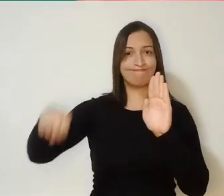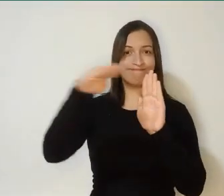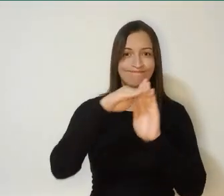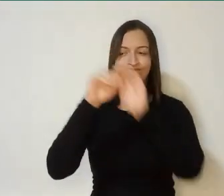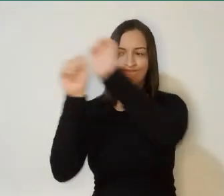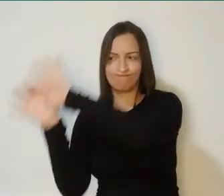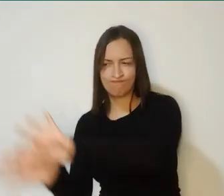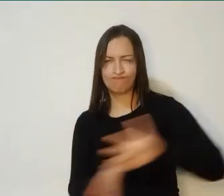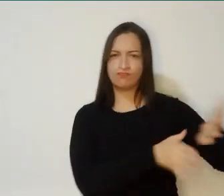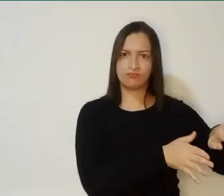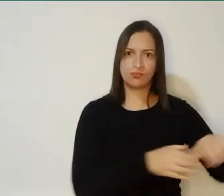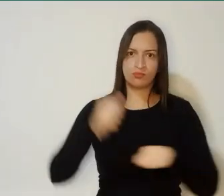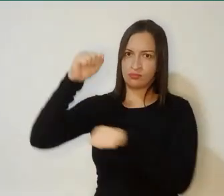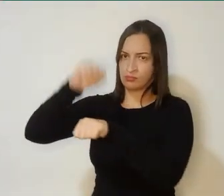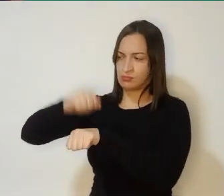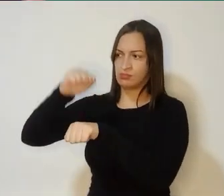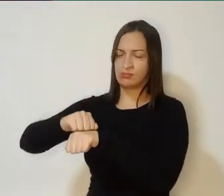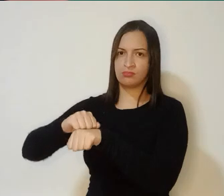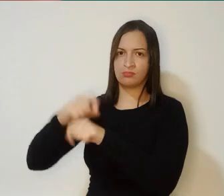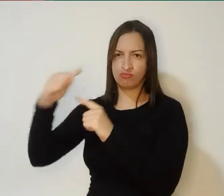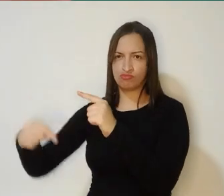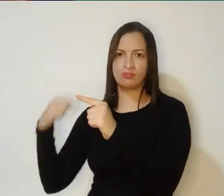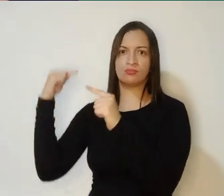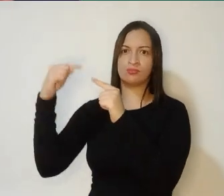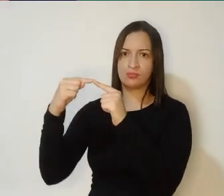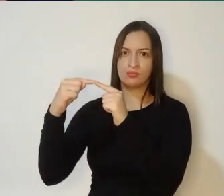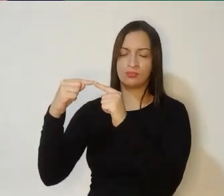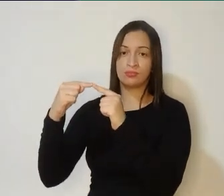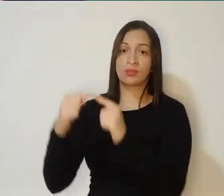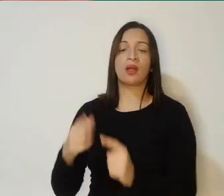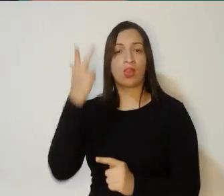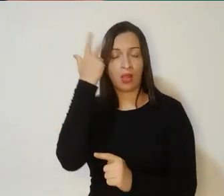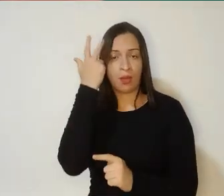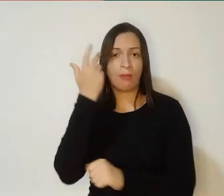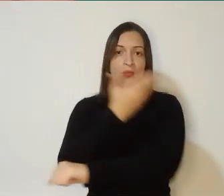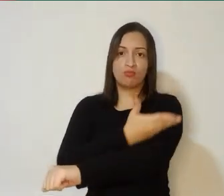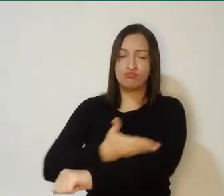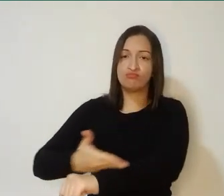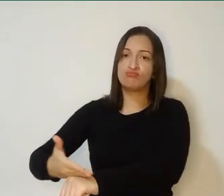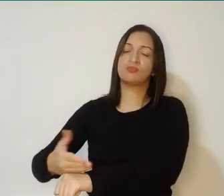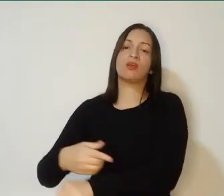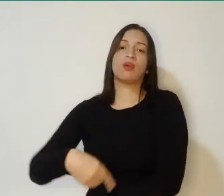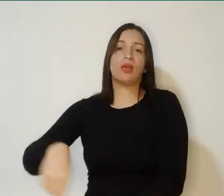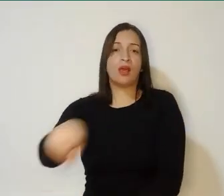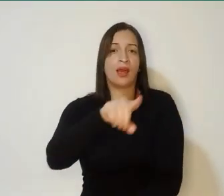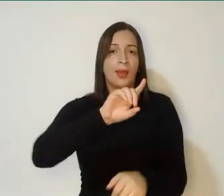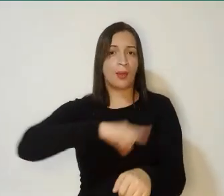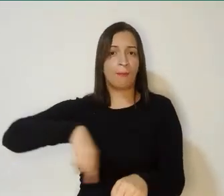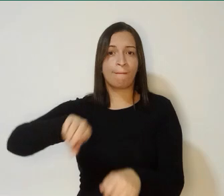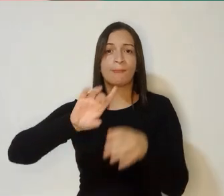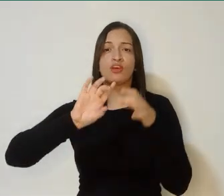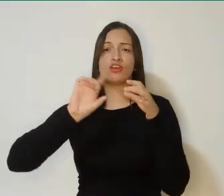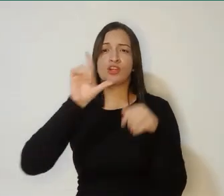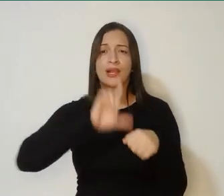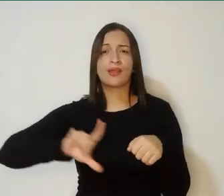de adjetivos e vão tentar ser mais concretos. Isso é estilo, é escolher como eu vou escrever. E a